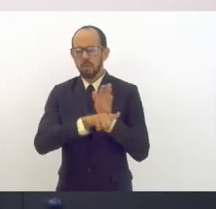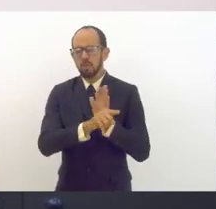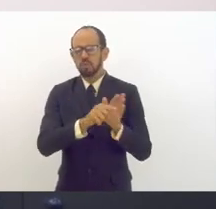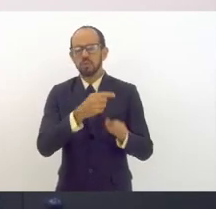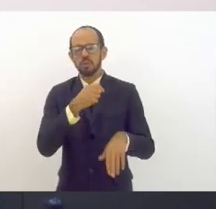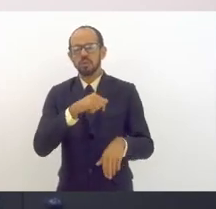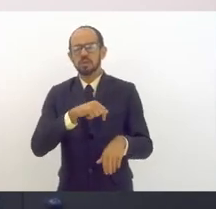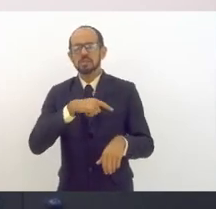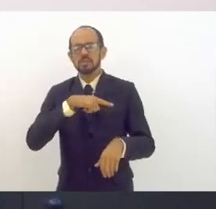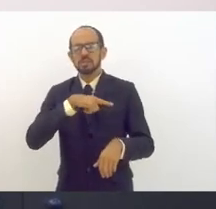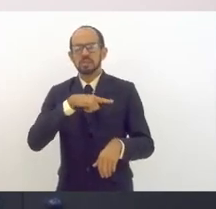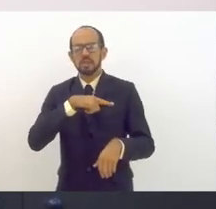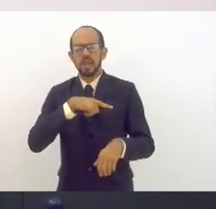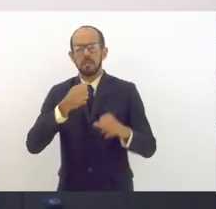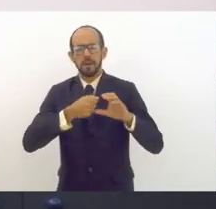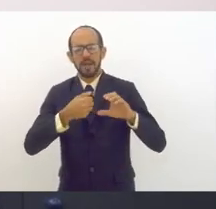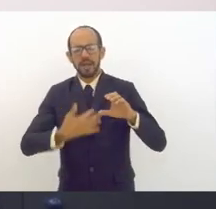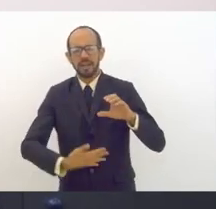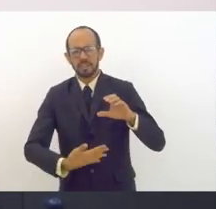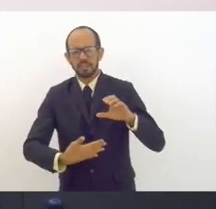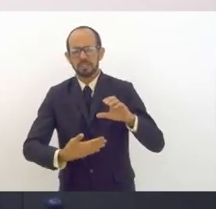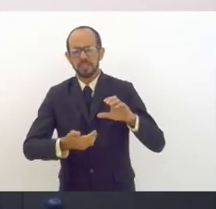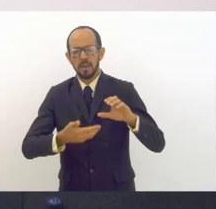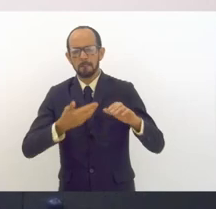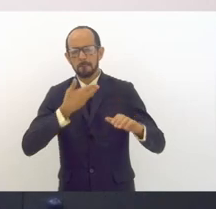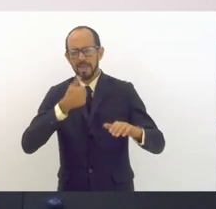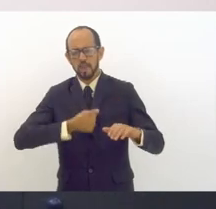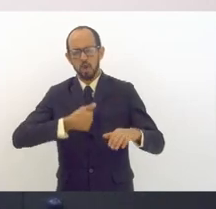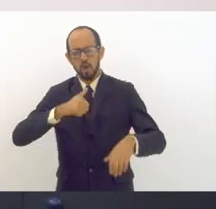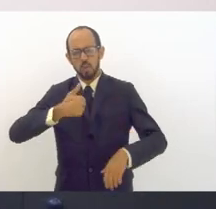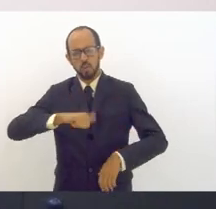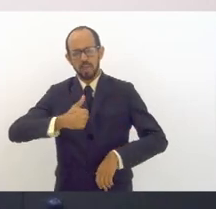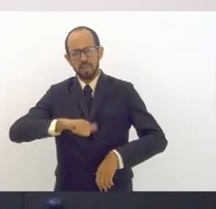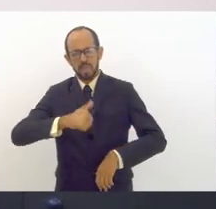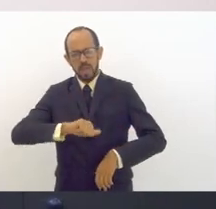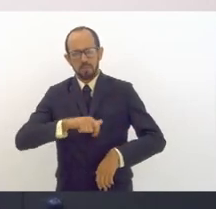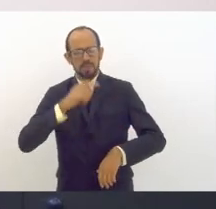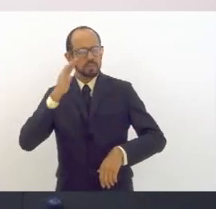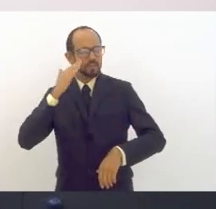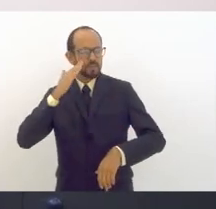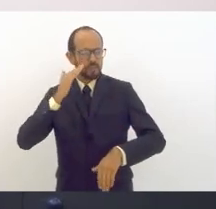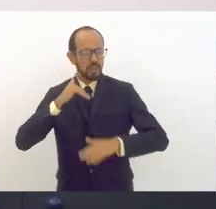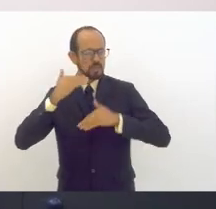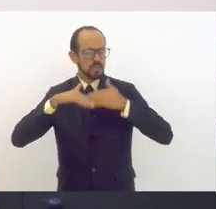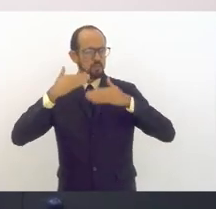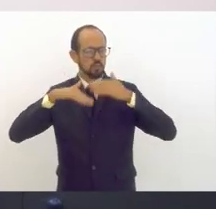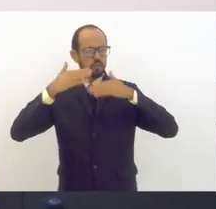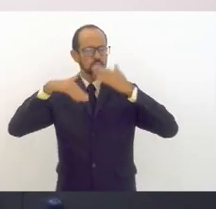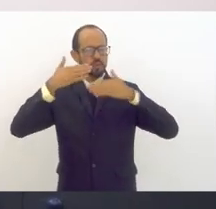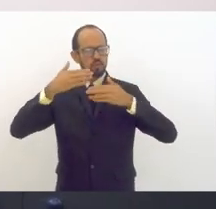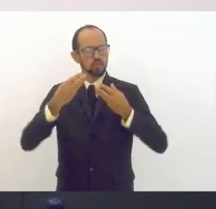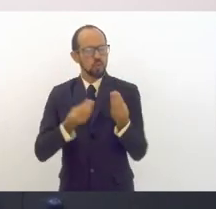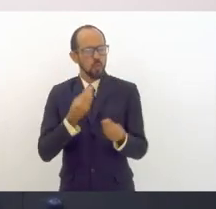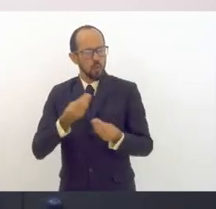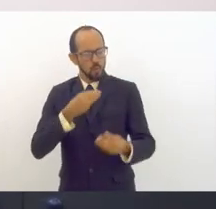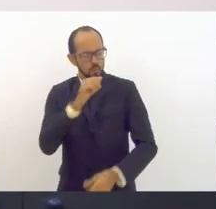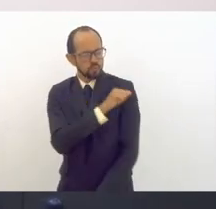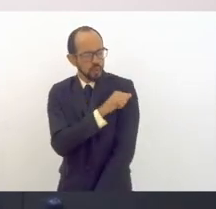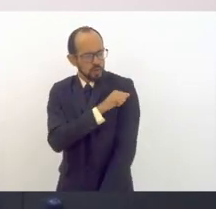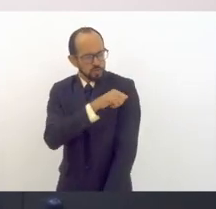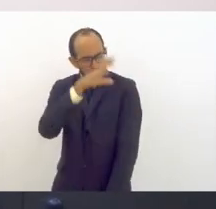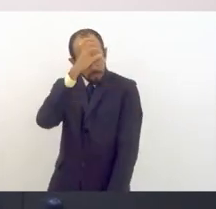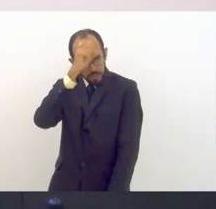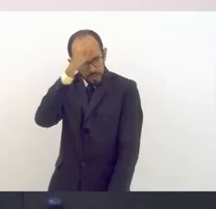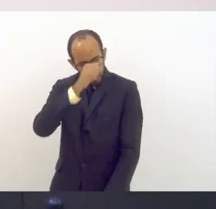elemento de caráter mais qualitativo para a gente ter uma noção sobre a evolução das aprendizagens nessa